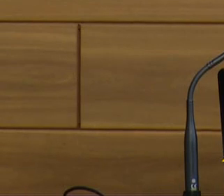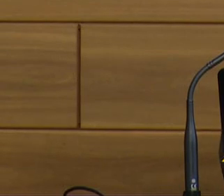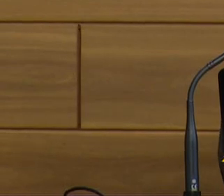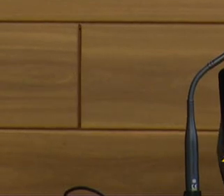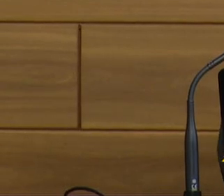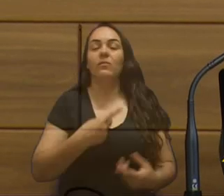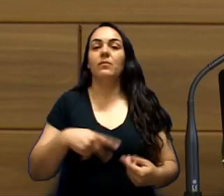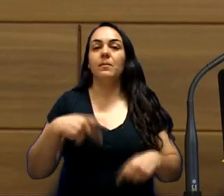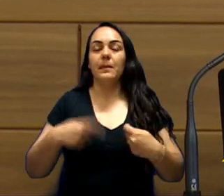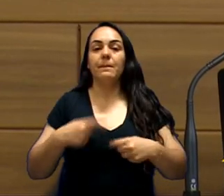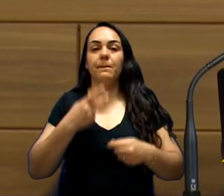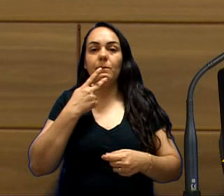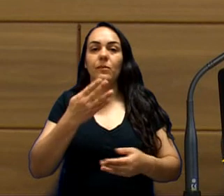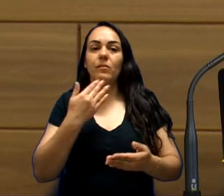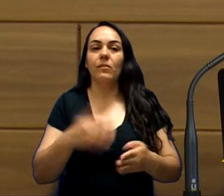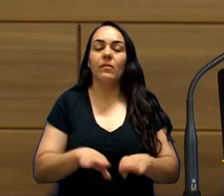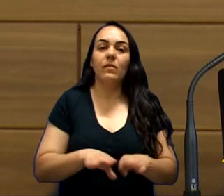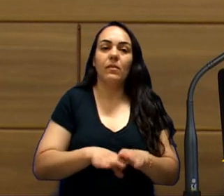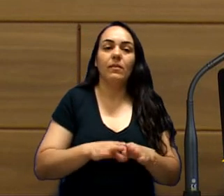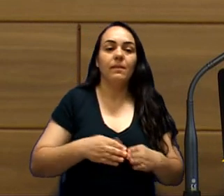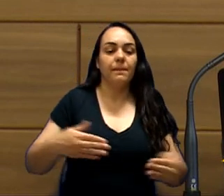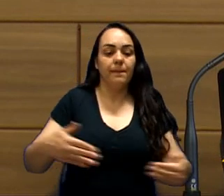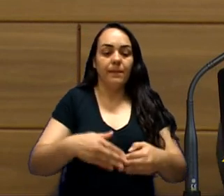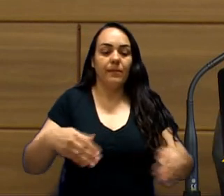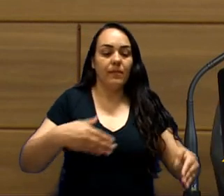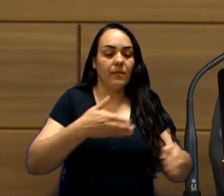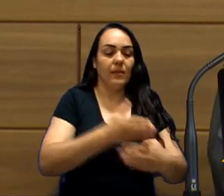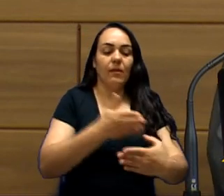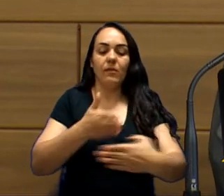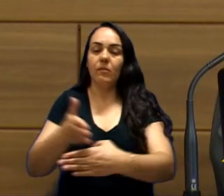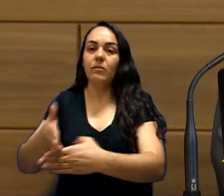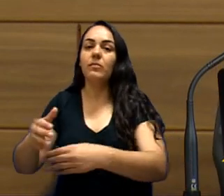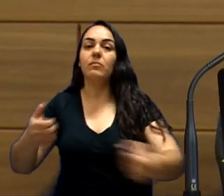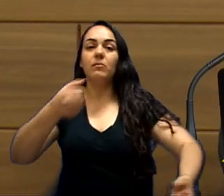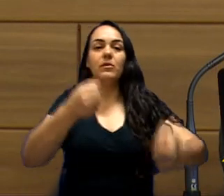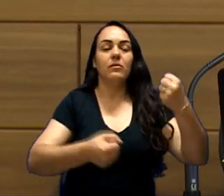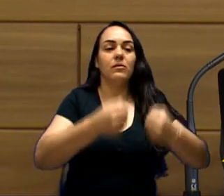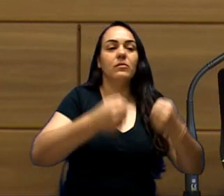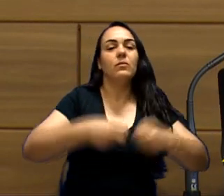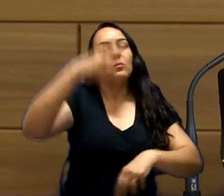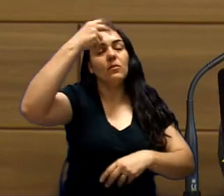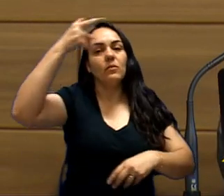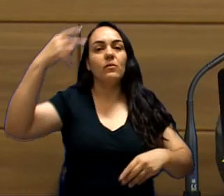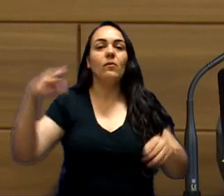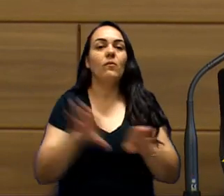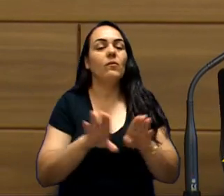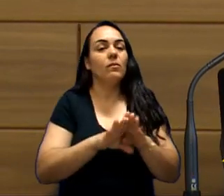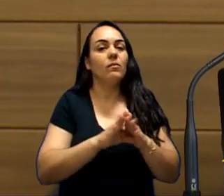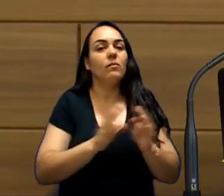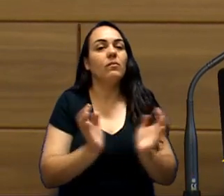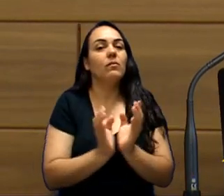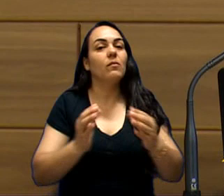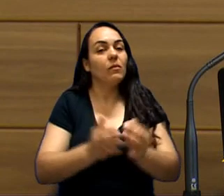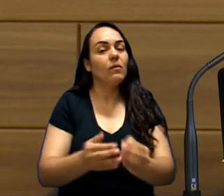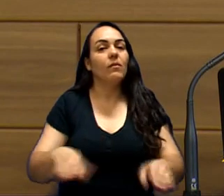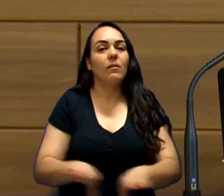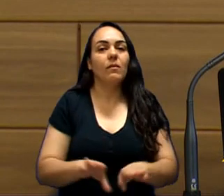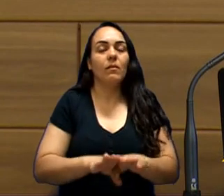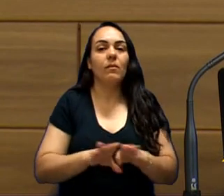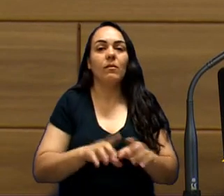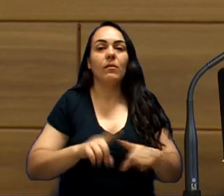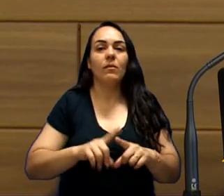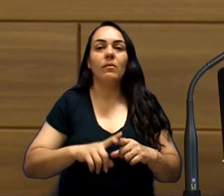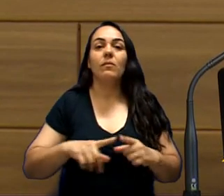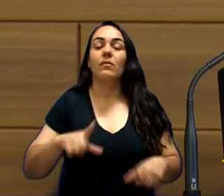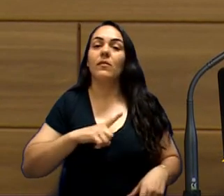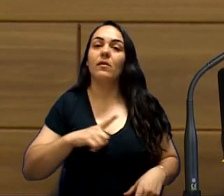entrada do estacionamento aqui da prefeitura, que serve também a Câmara, porque está havendo